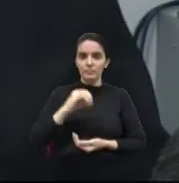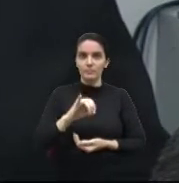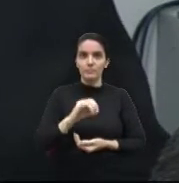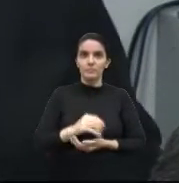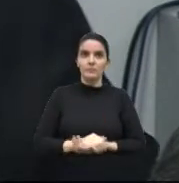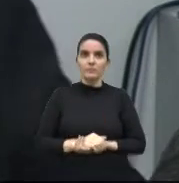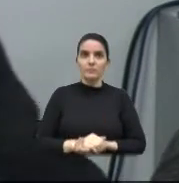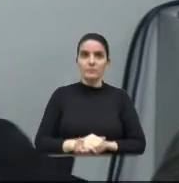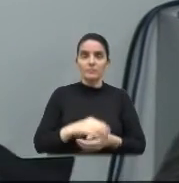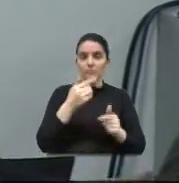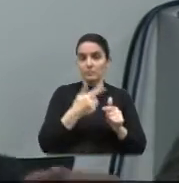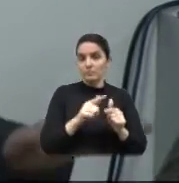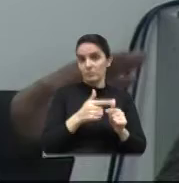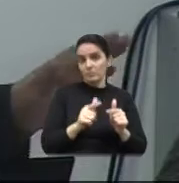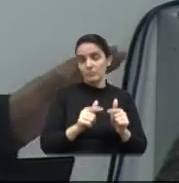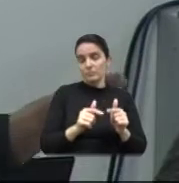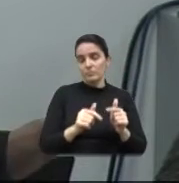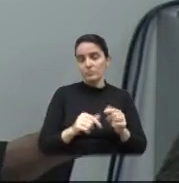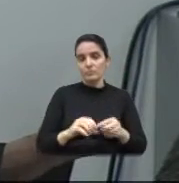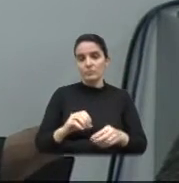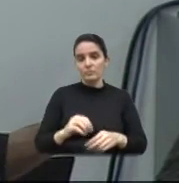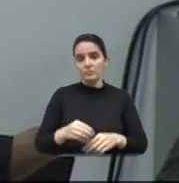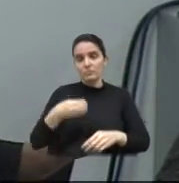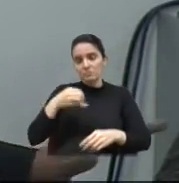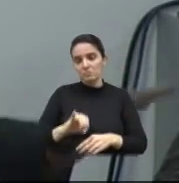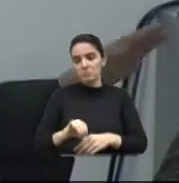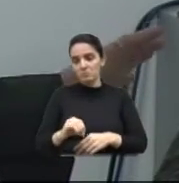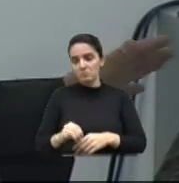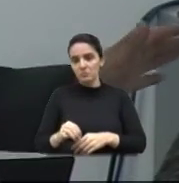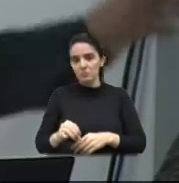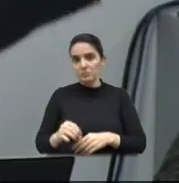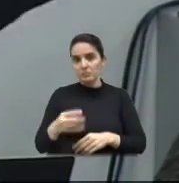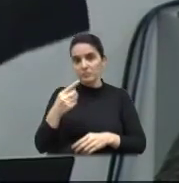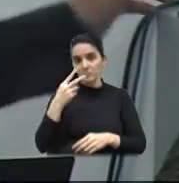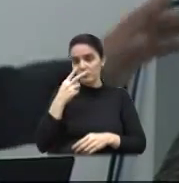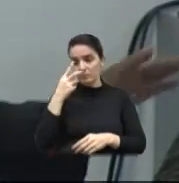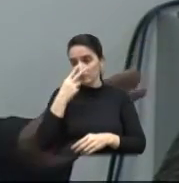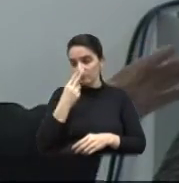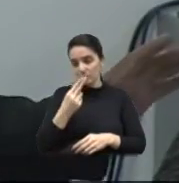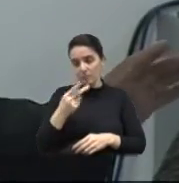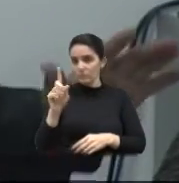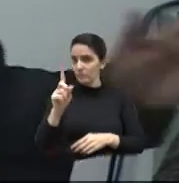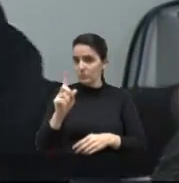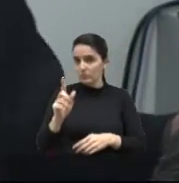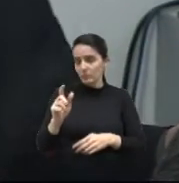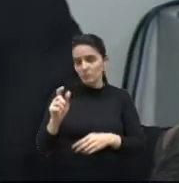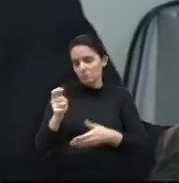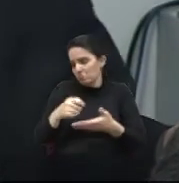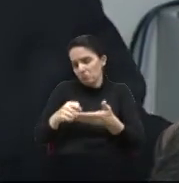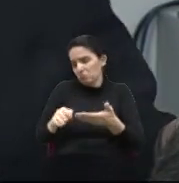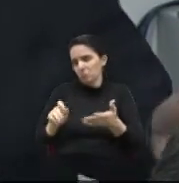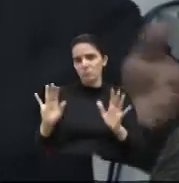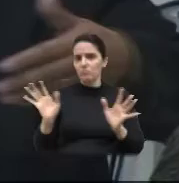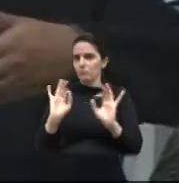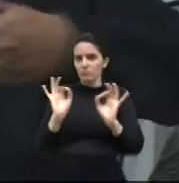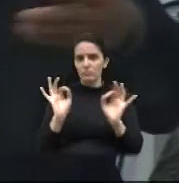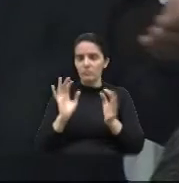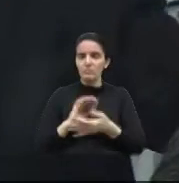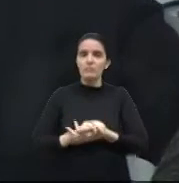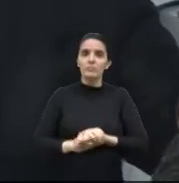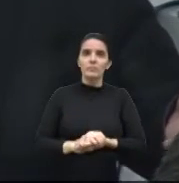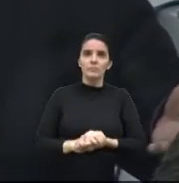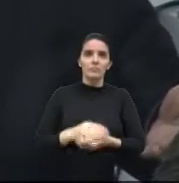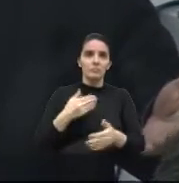Delituosa. O senhor assina. Se o senhor achar que não é delituosa, o senhor não assina, mas está lá no meu gabinete, se quiser ver qual que é o objeto, para